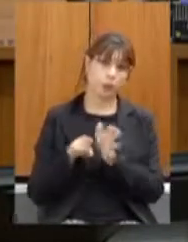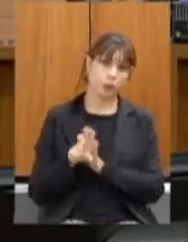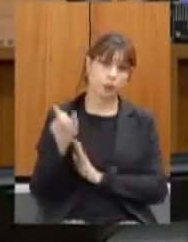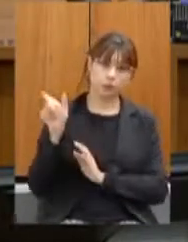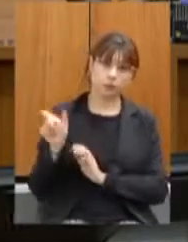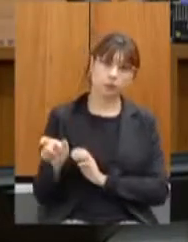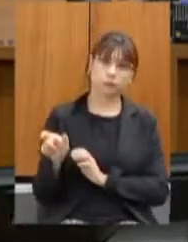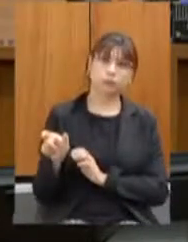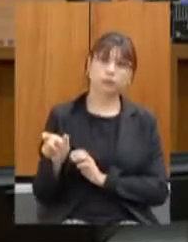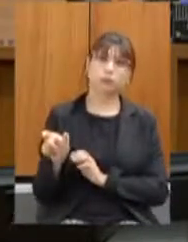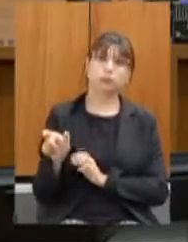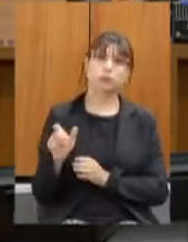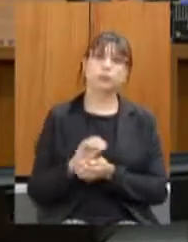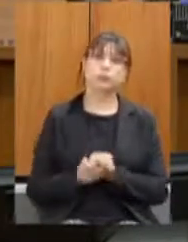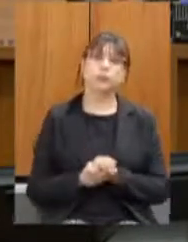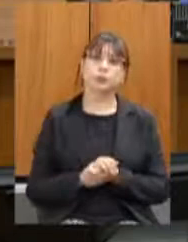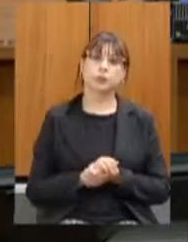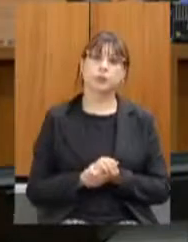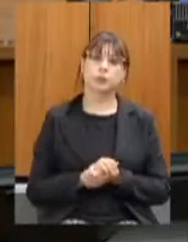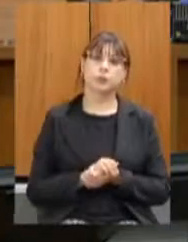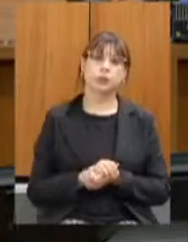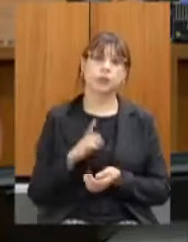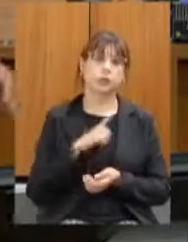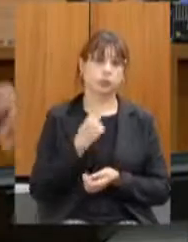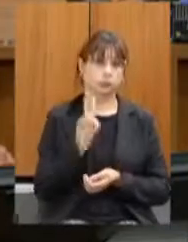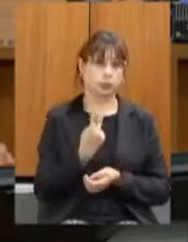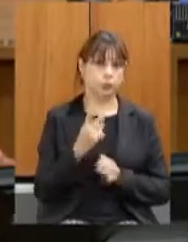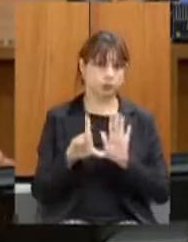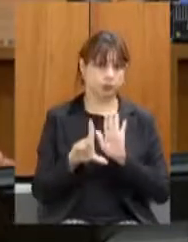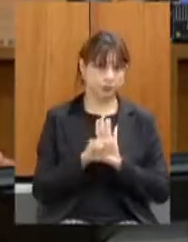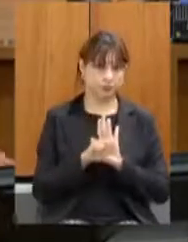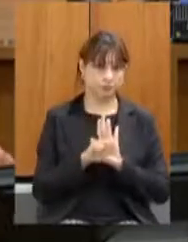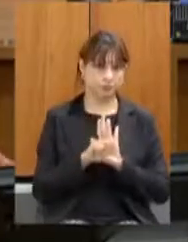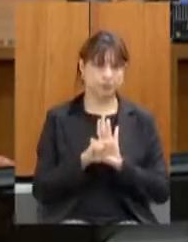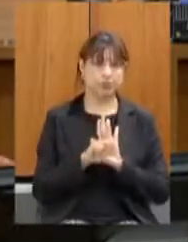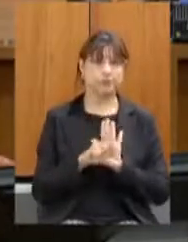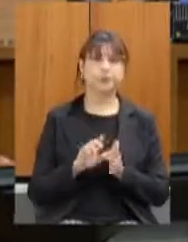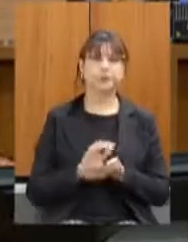Senhor com base em duas leis é